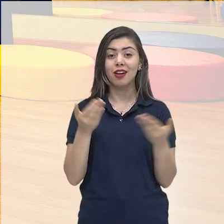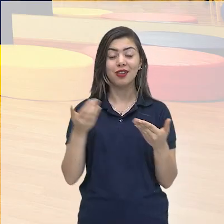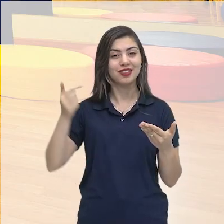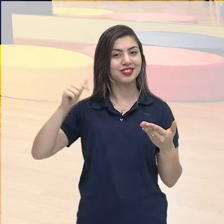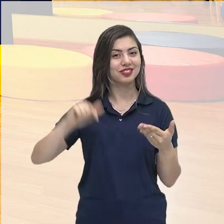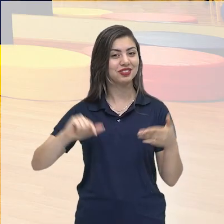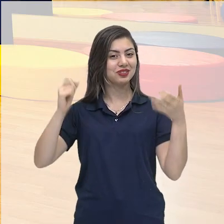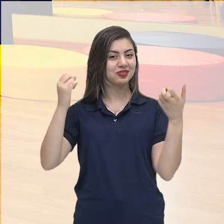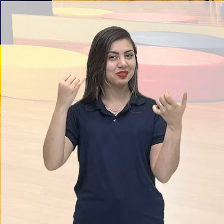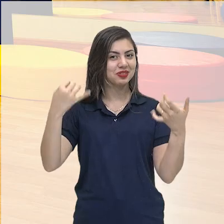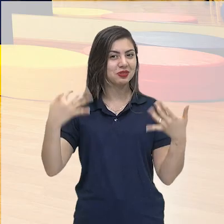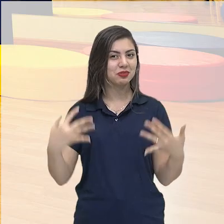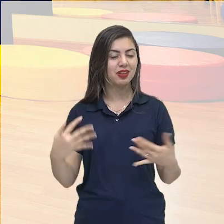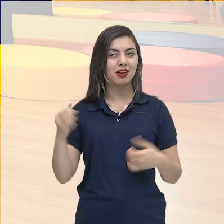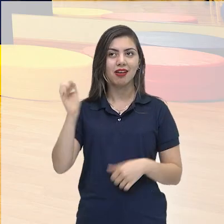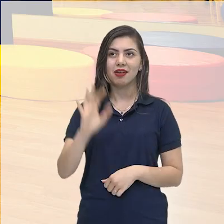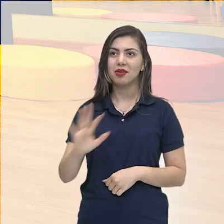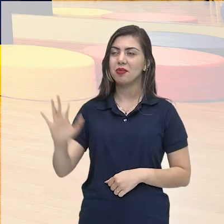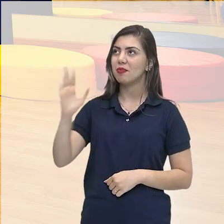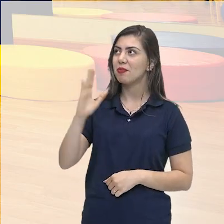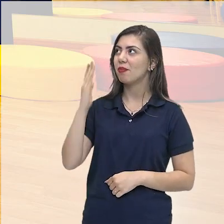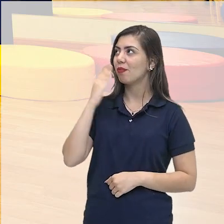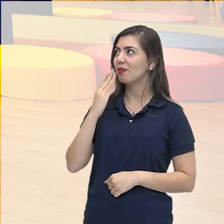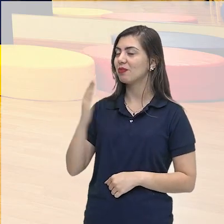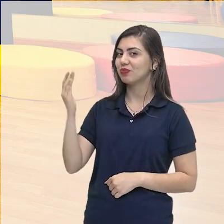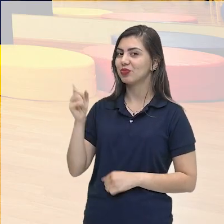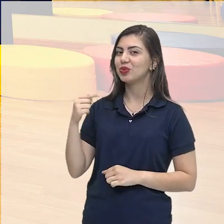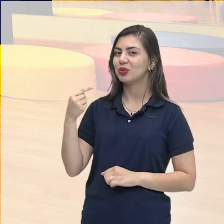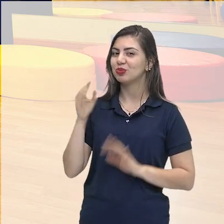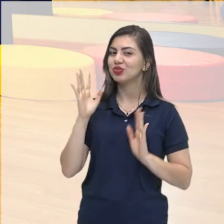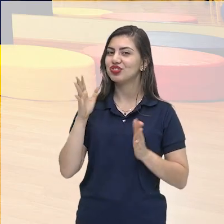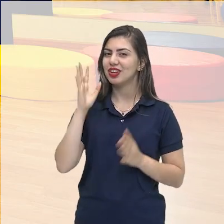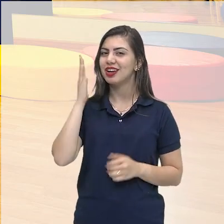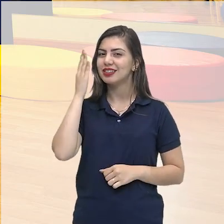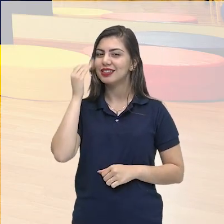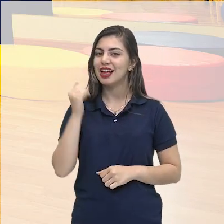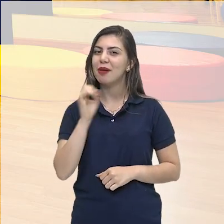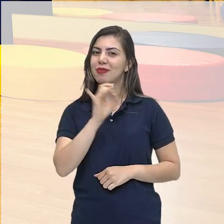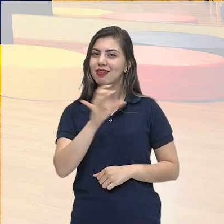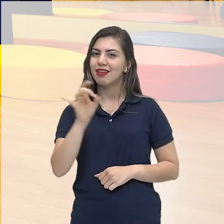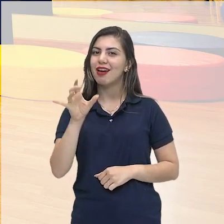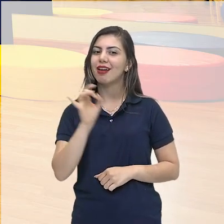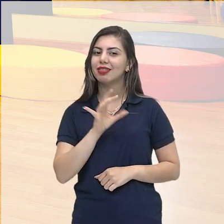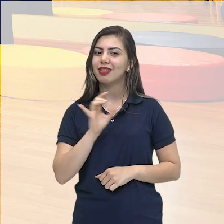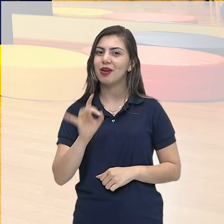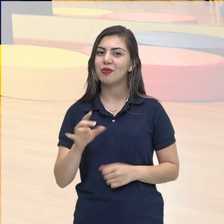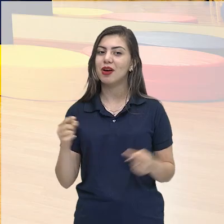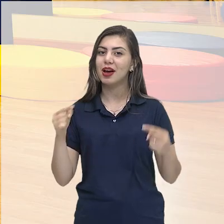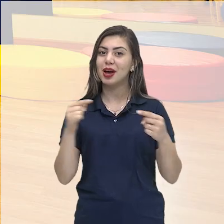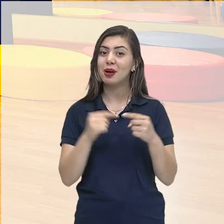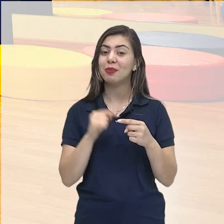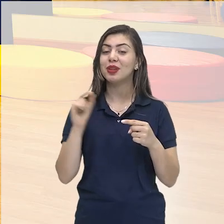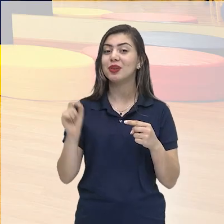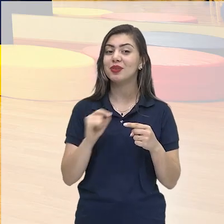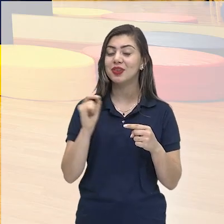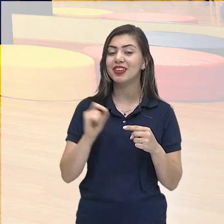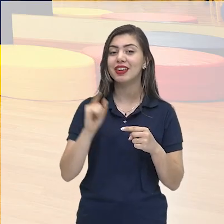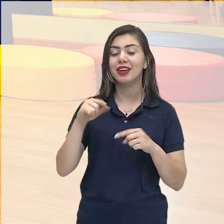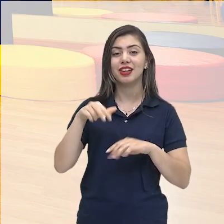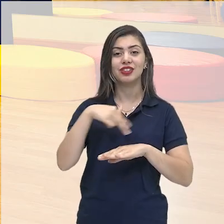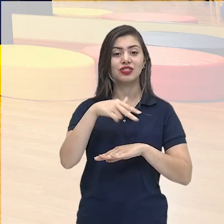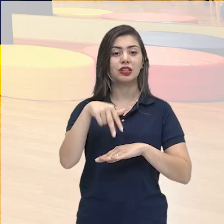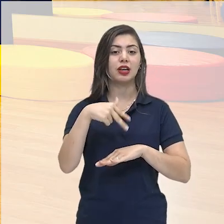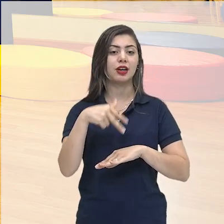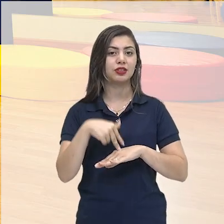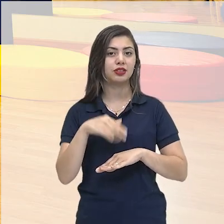lá analisar novamente, né, as imagens. A gente já sabe que cada uma delas representa um tipo de